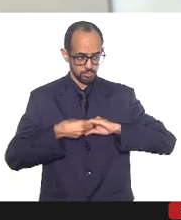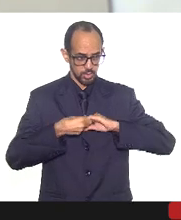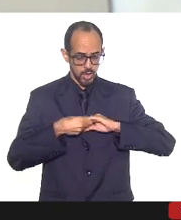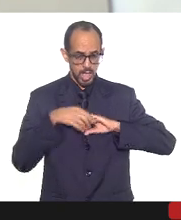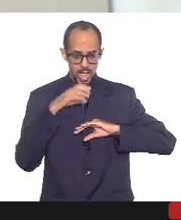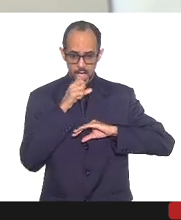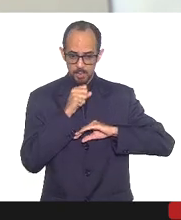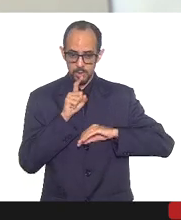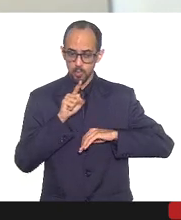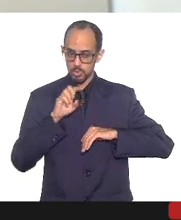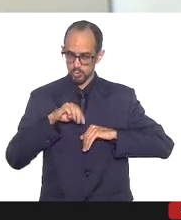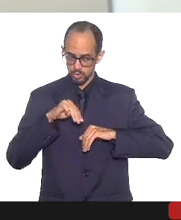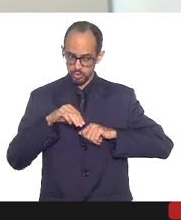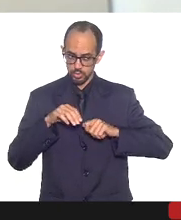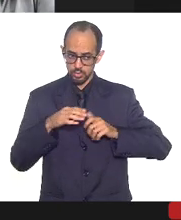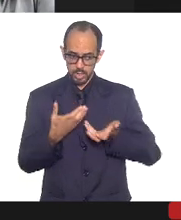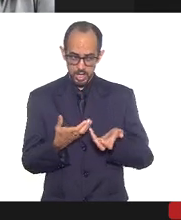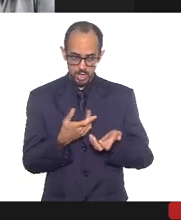minutinho.